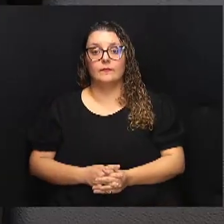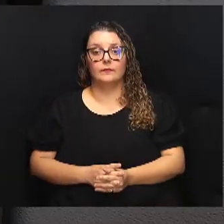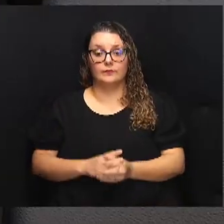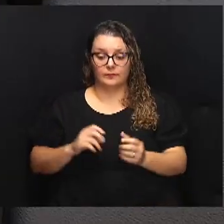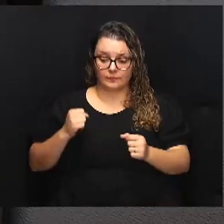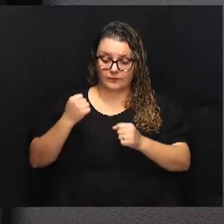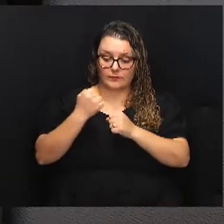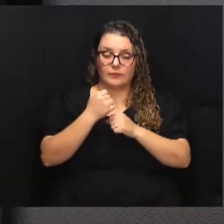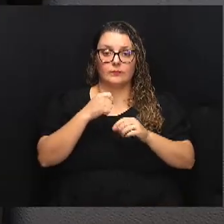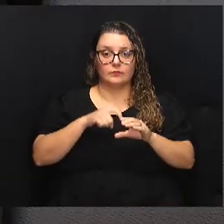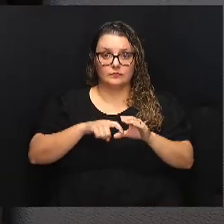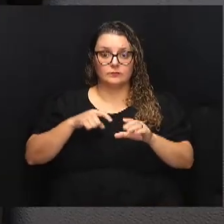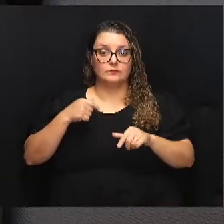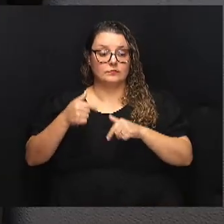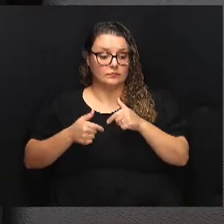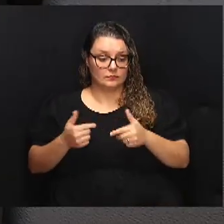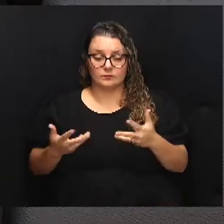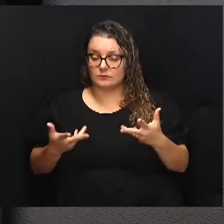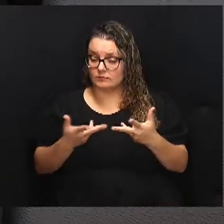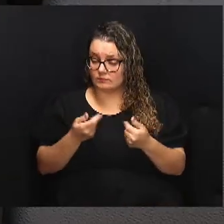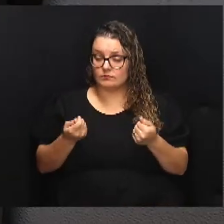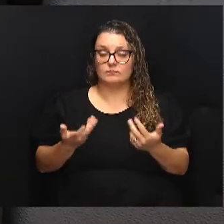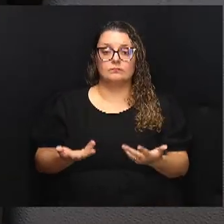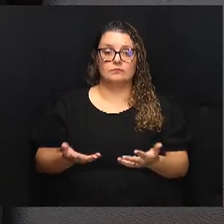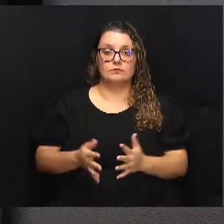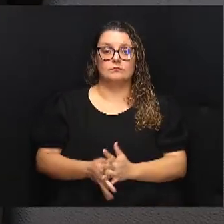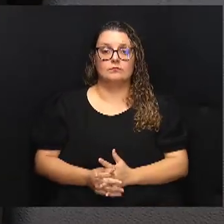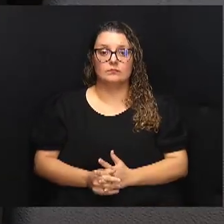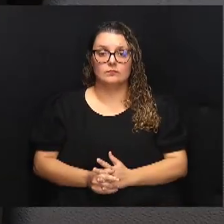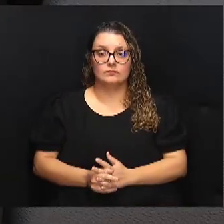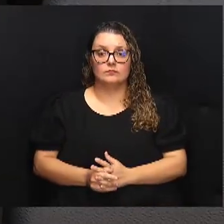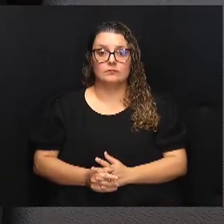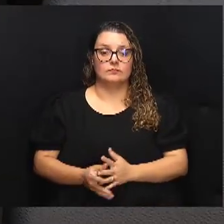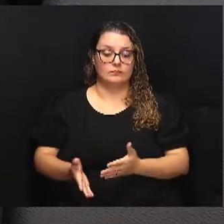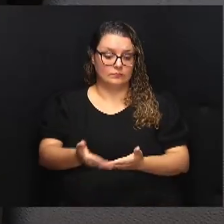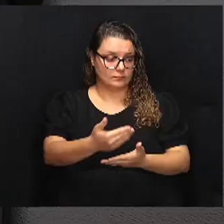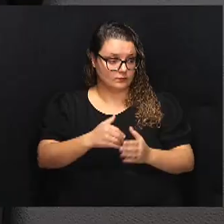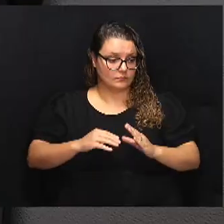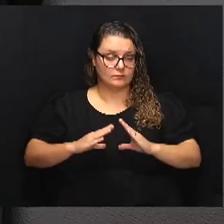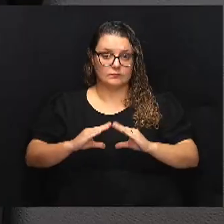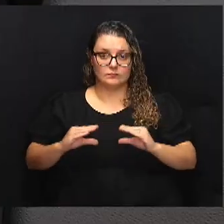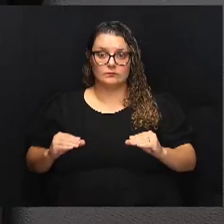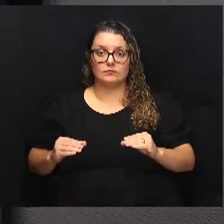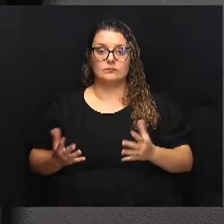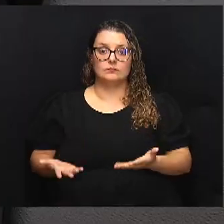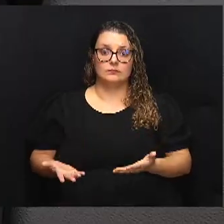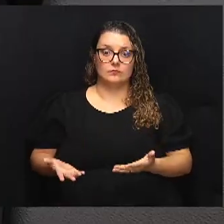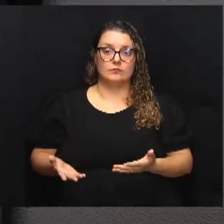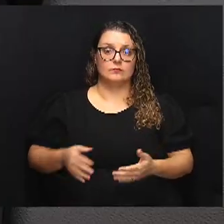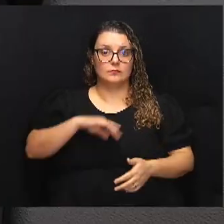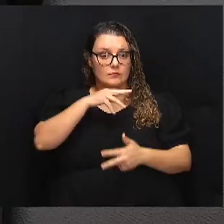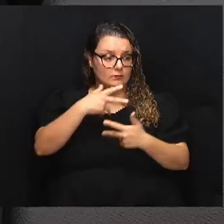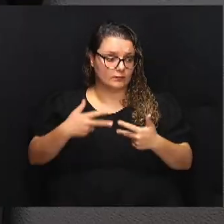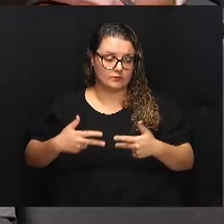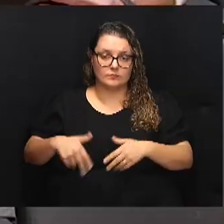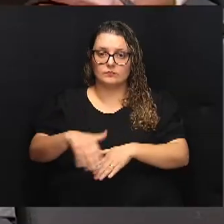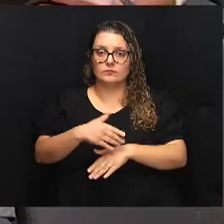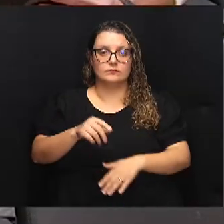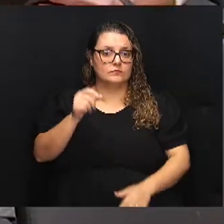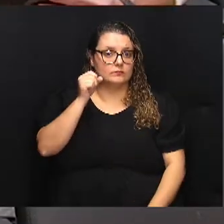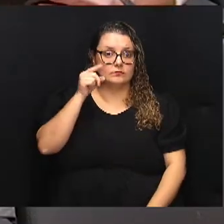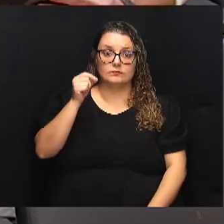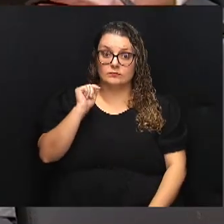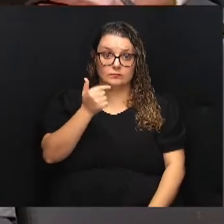protetoras que fazem um trabalho maravilhoso, de acolher esses animais que estão nas ruas, Tem muitos gatos que